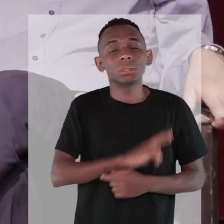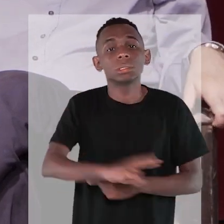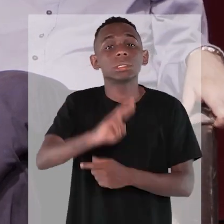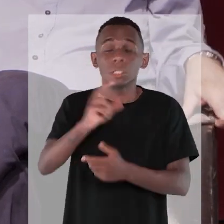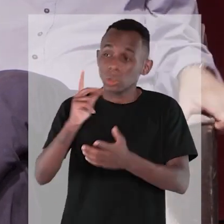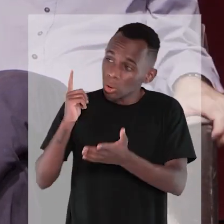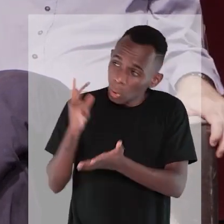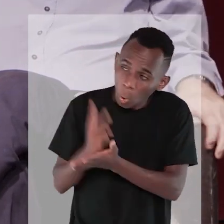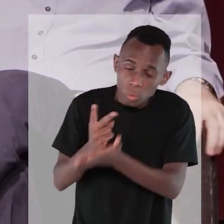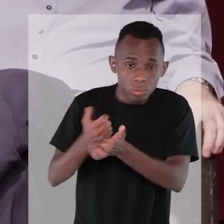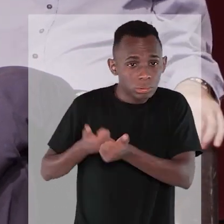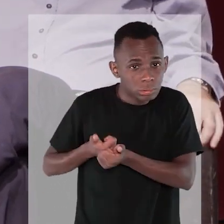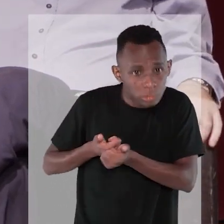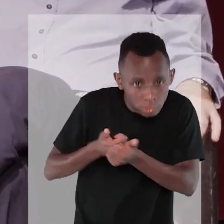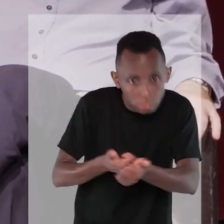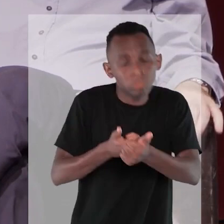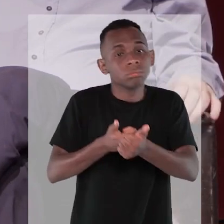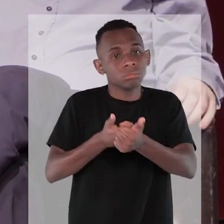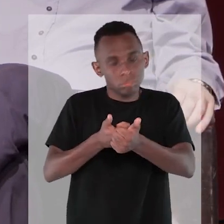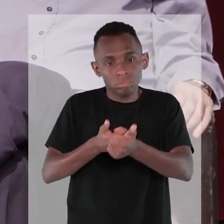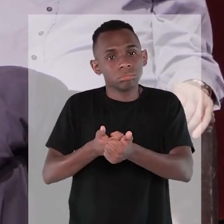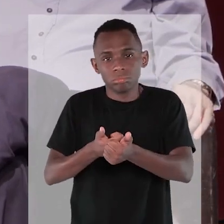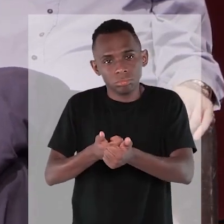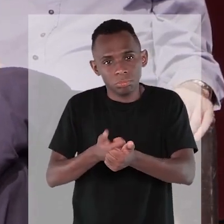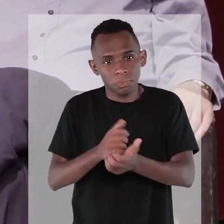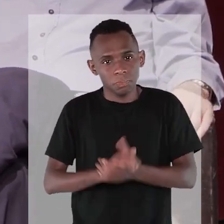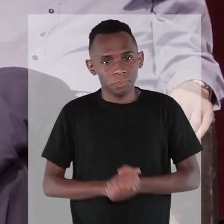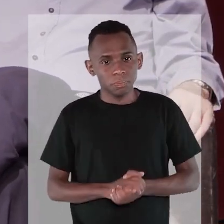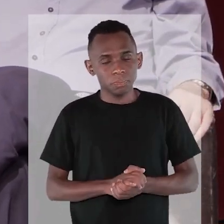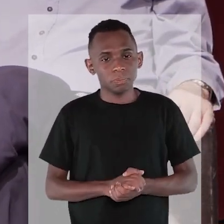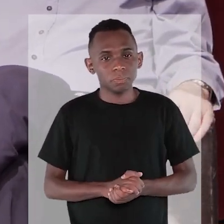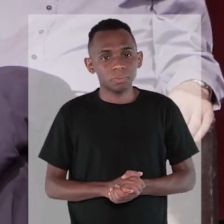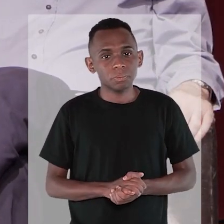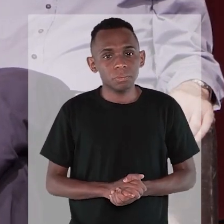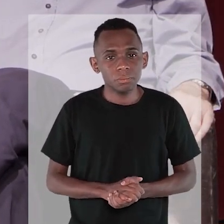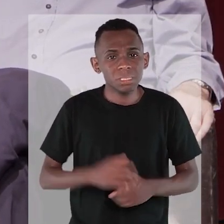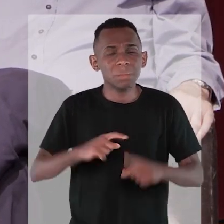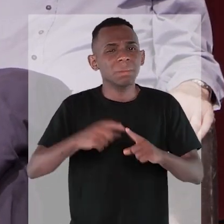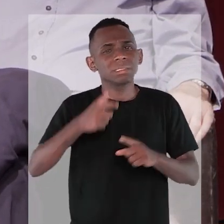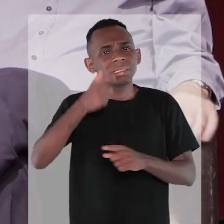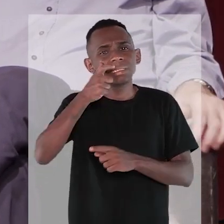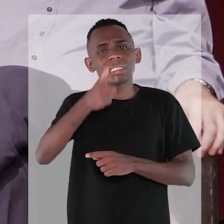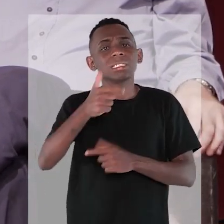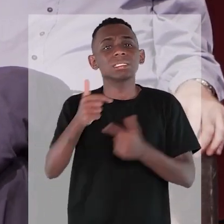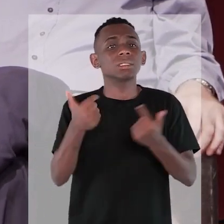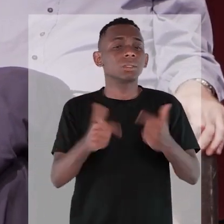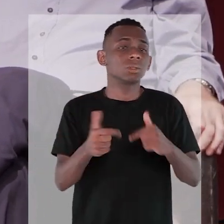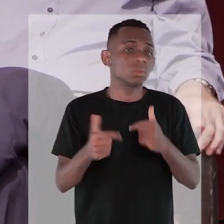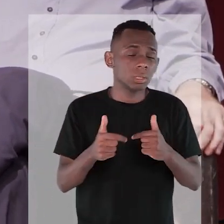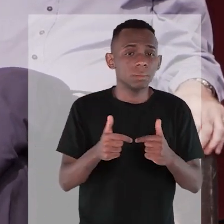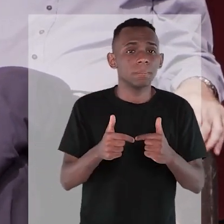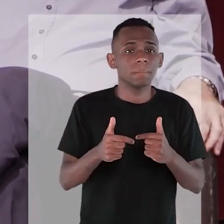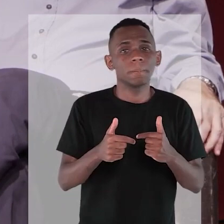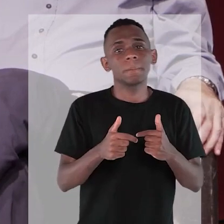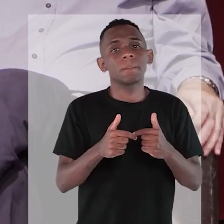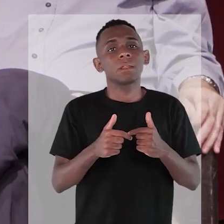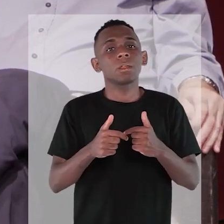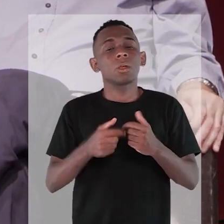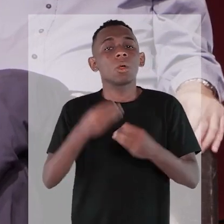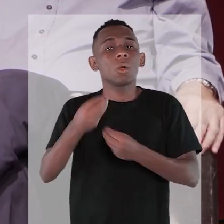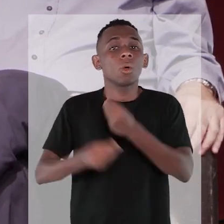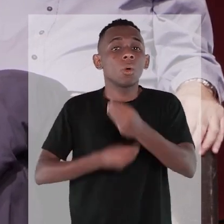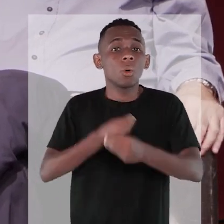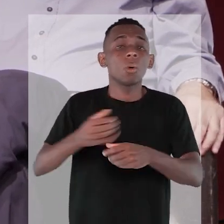denominação específica. O Bolsonaro não segue, é totalmente... Né? Mas não interessa, porque a forma de ação dele,